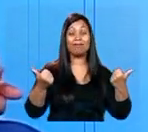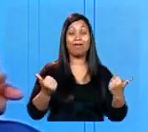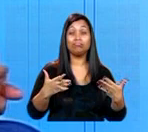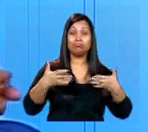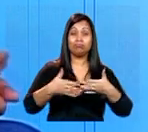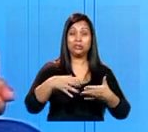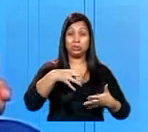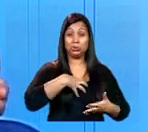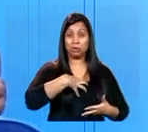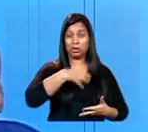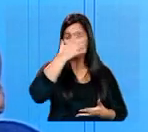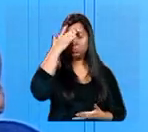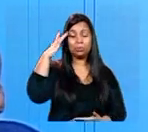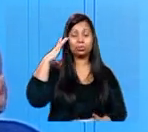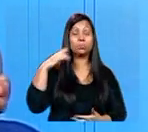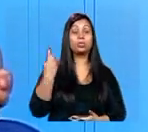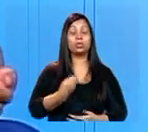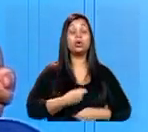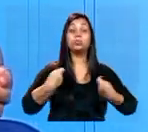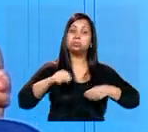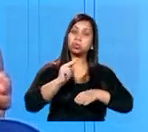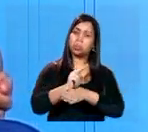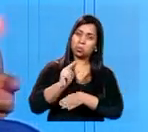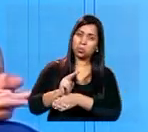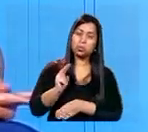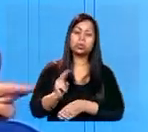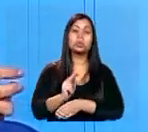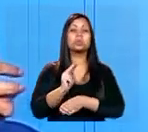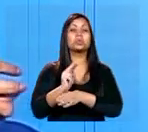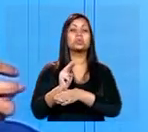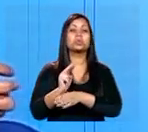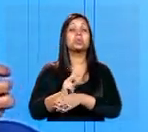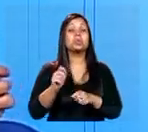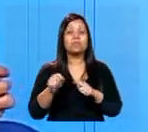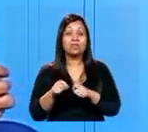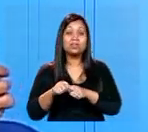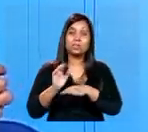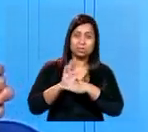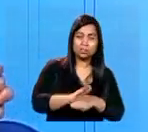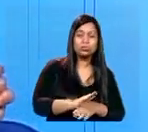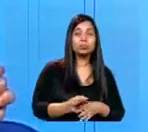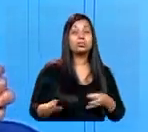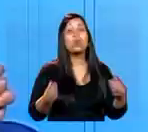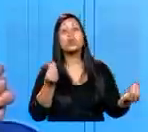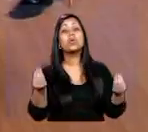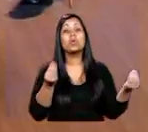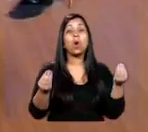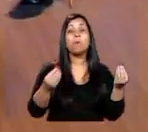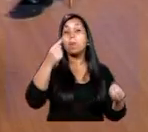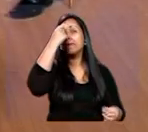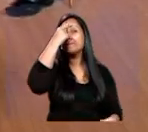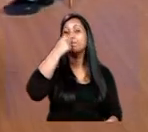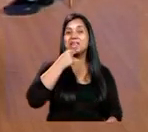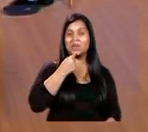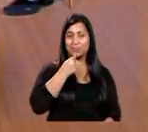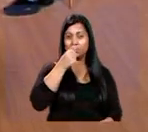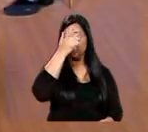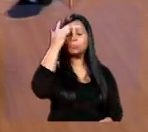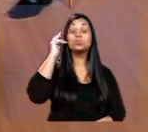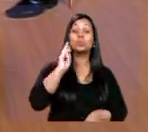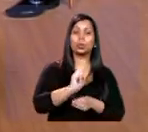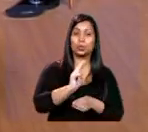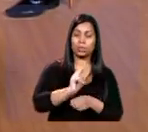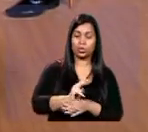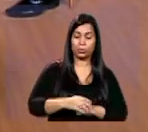questão da conduta da equipe, porque a gente precisa do cuidador fazendo essa assistência. E como é que é o perfil desse